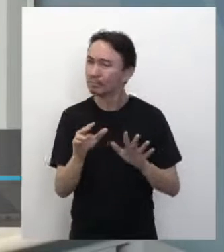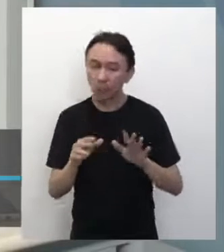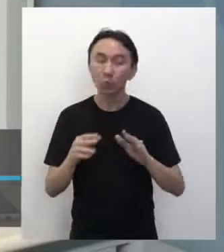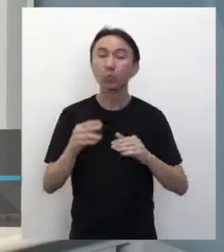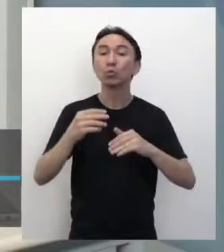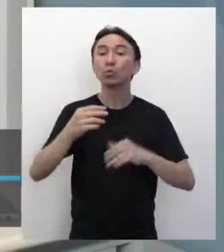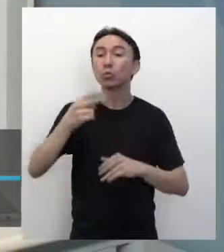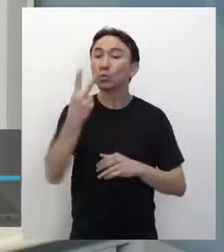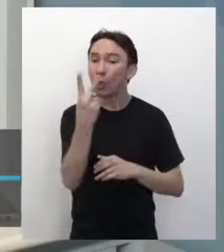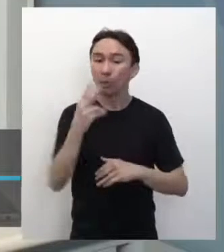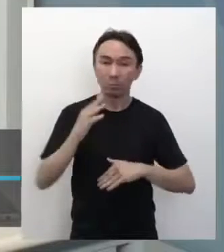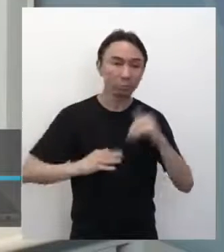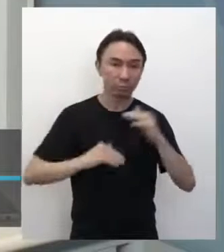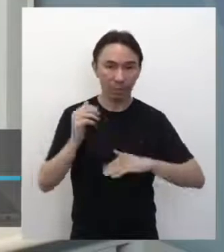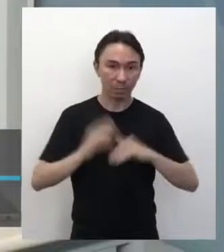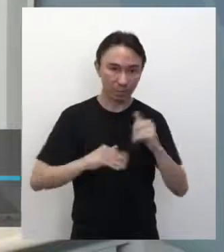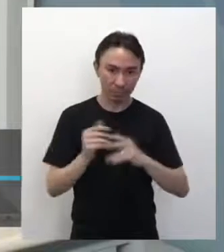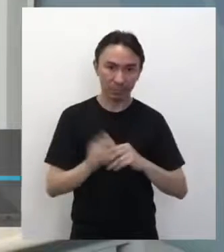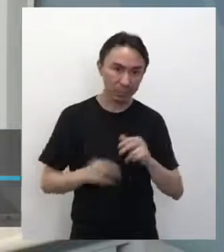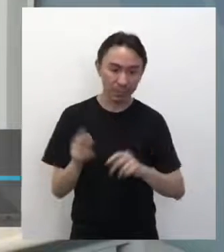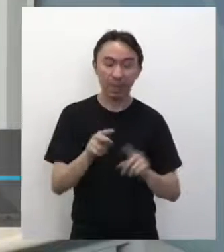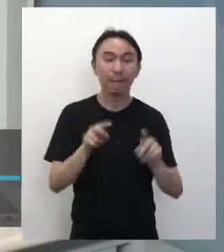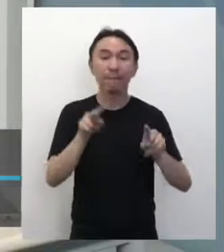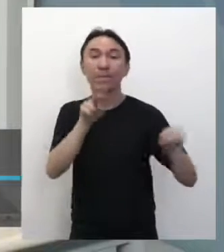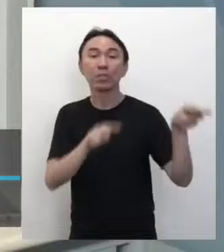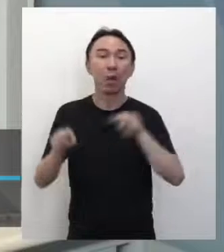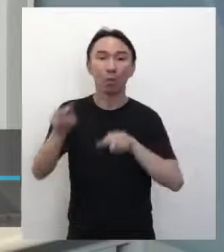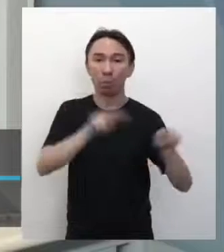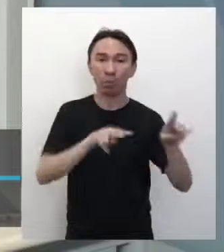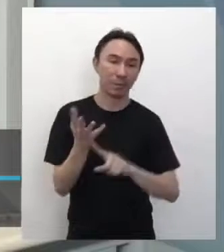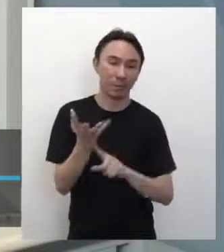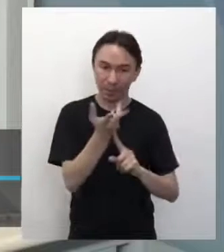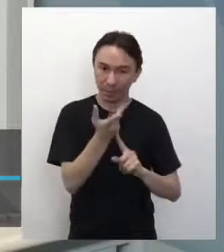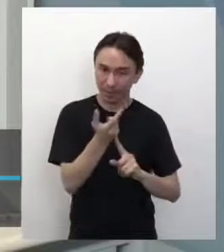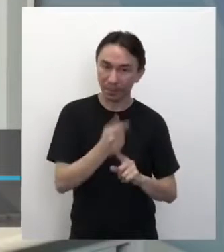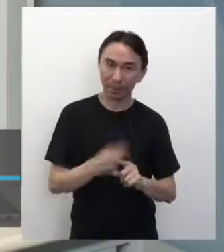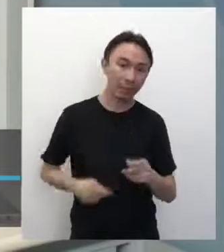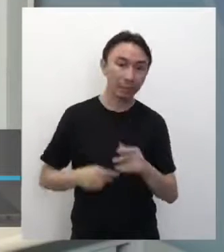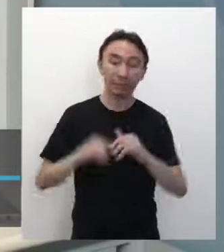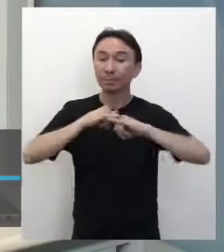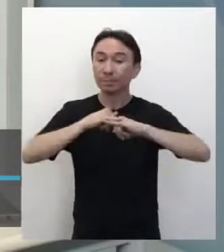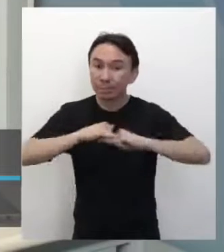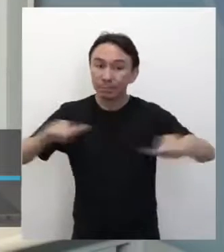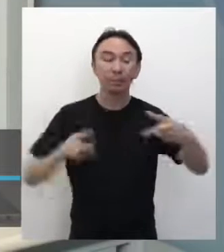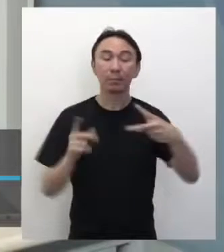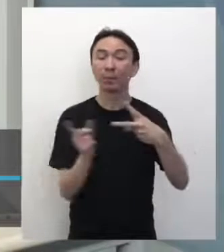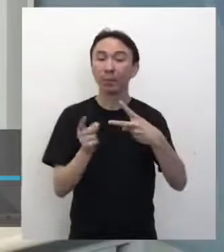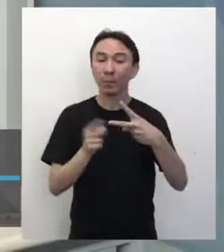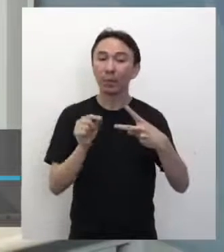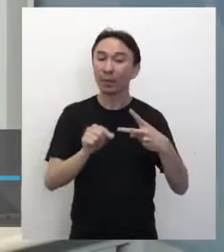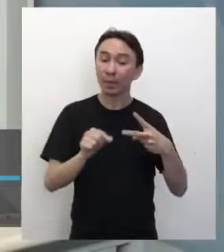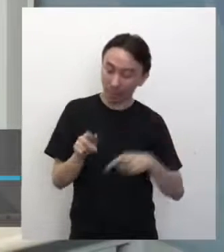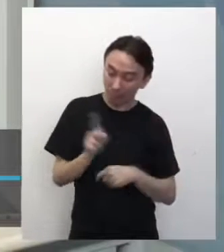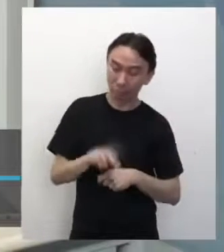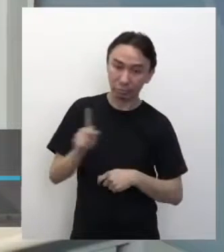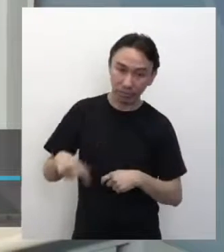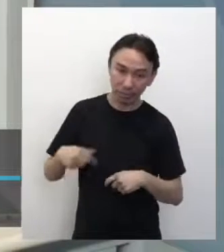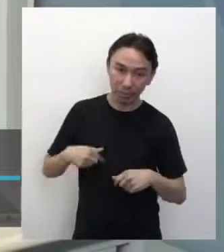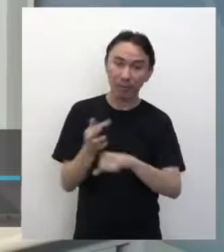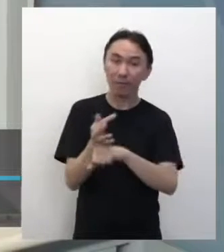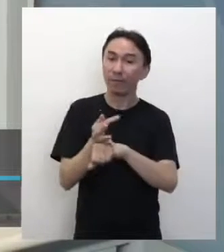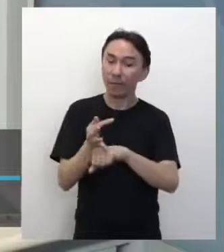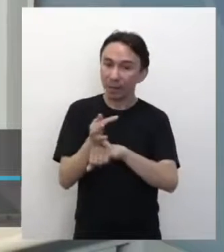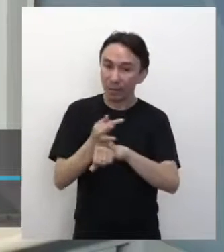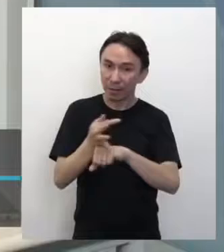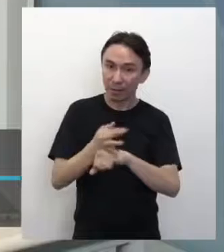artes visuais. Segundo recado, a Pro vai sair de férias, vai passar 2 semanas fora. Quem que vai fazer aula aqui pra gente?